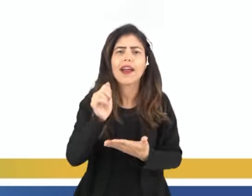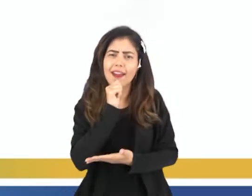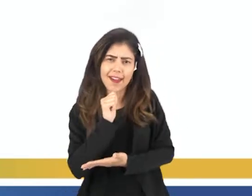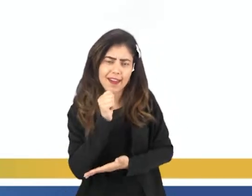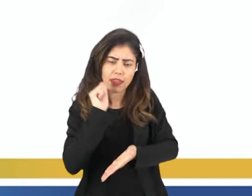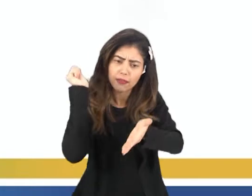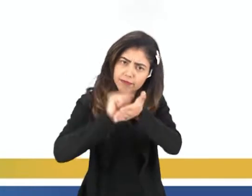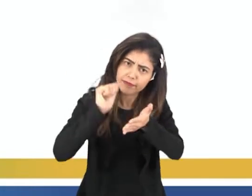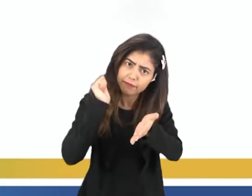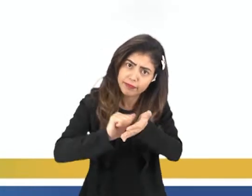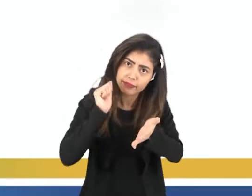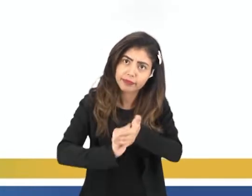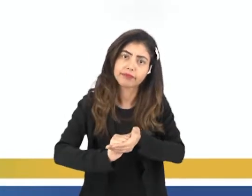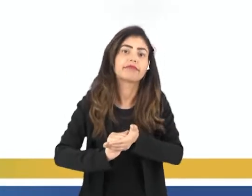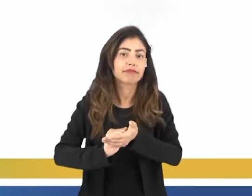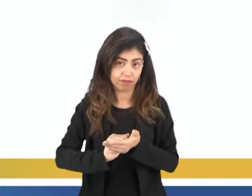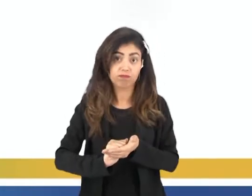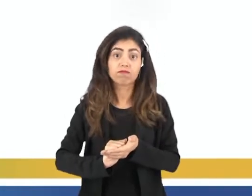ainda não são